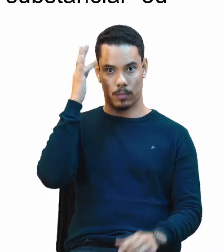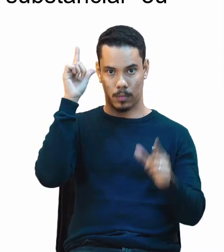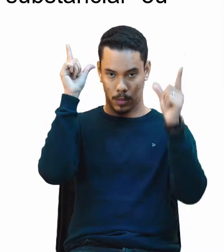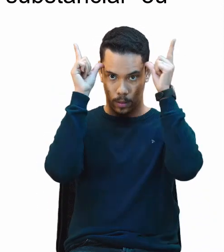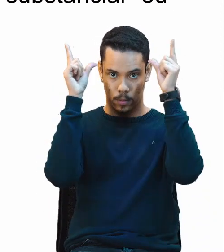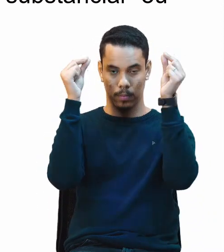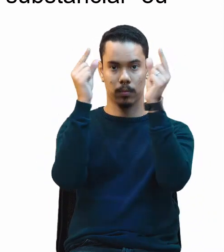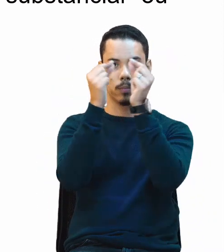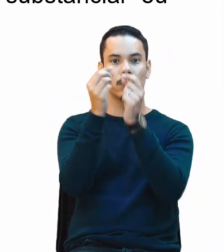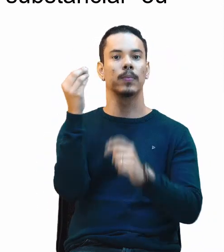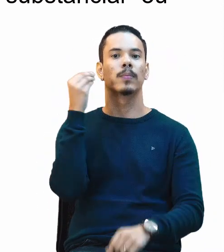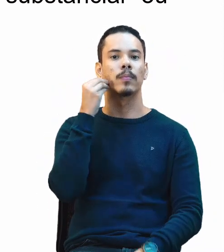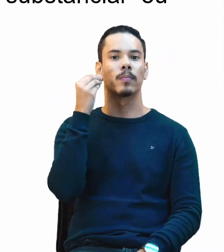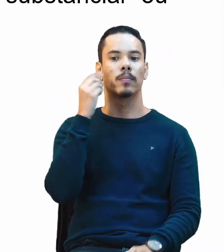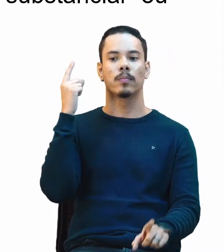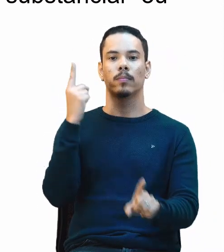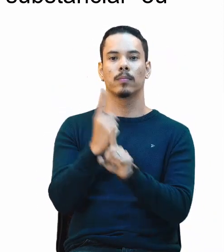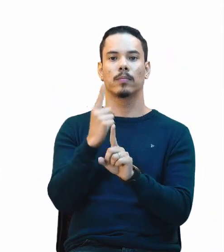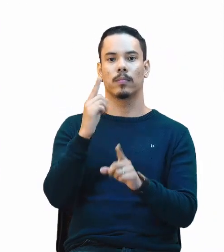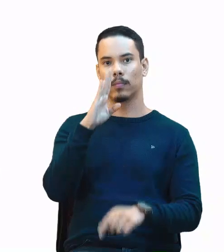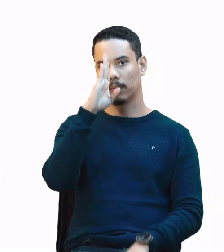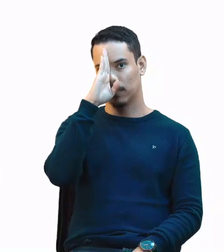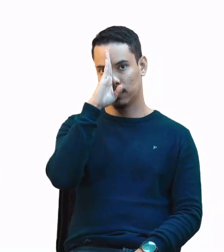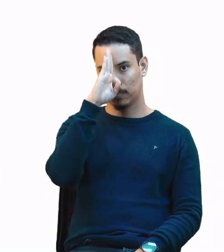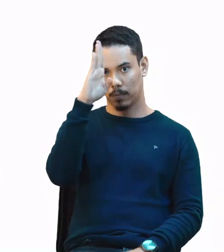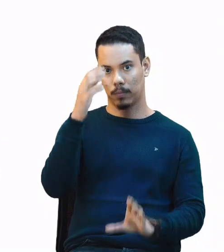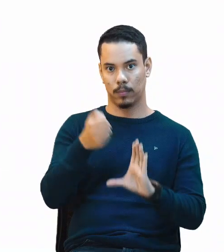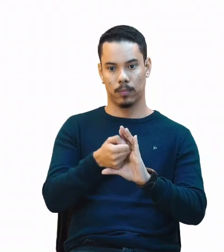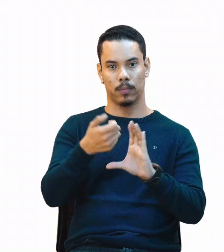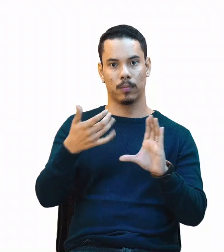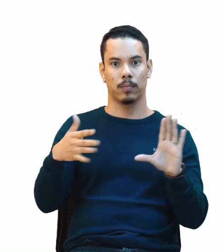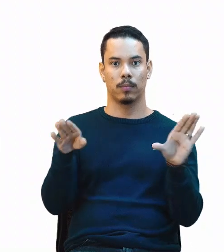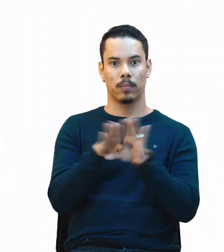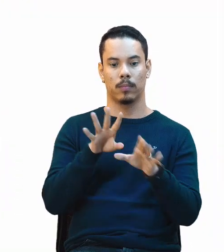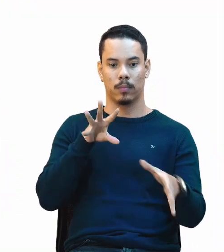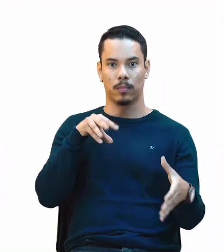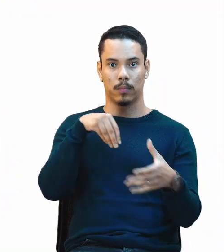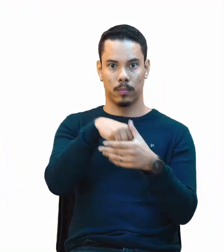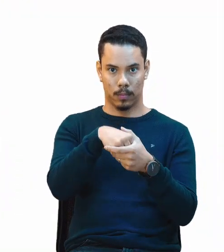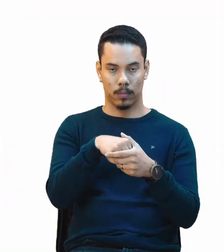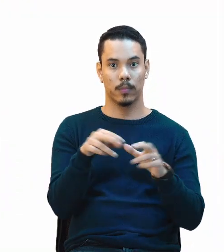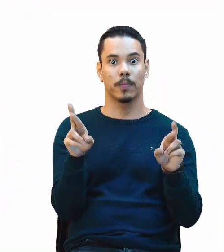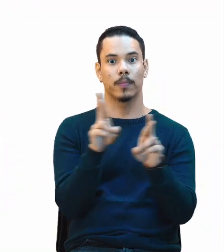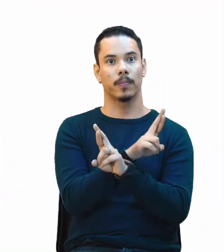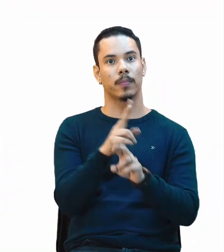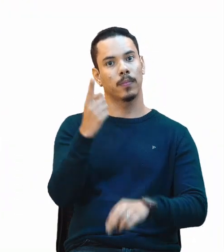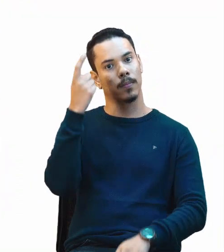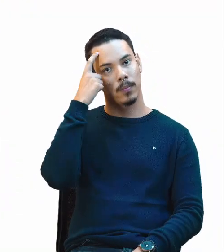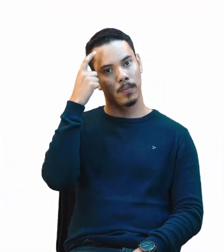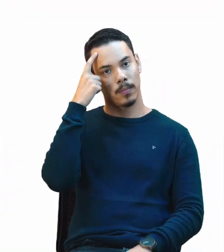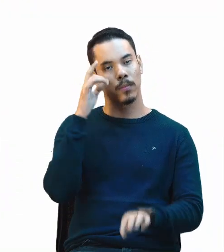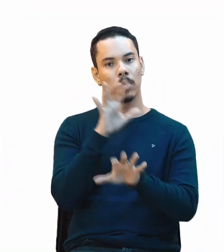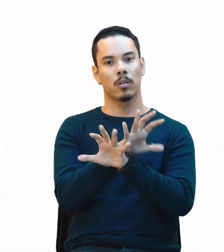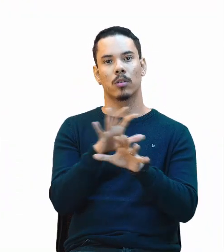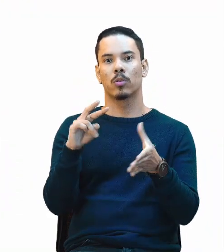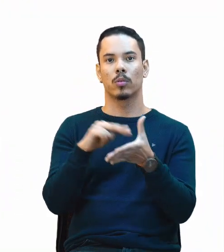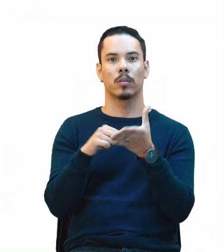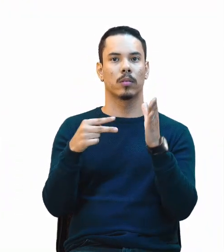o princípio substancial e primordial, né? Em relação ao pensamento dos gregos, o que é